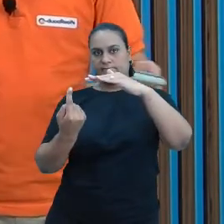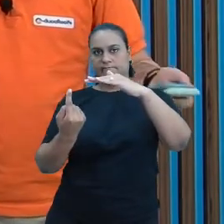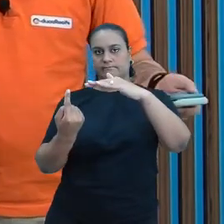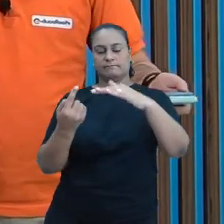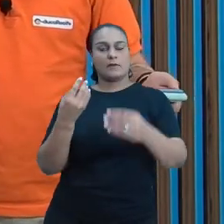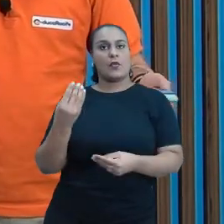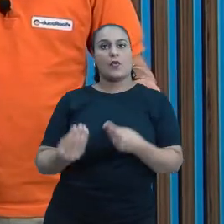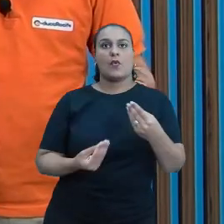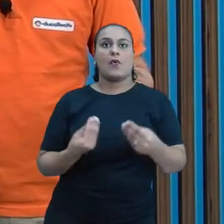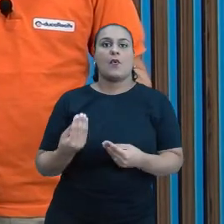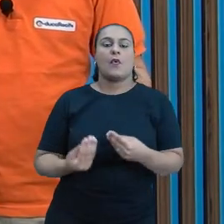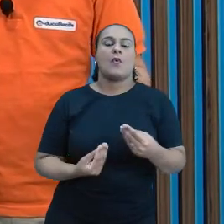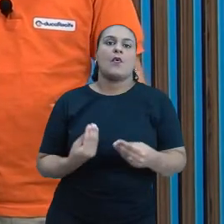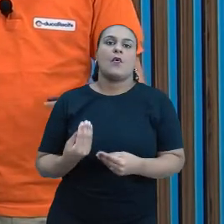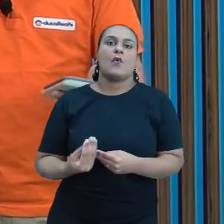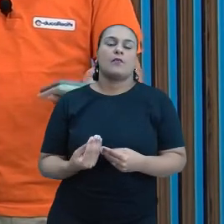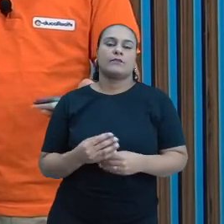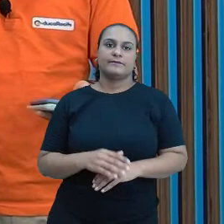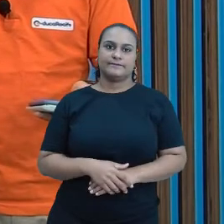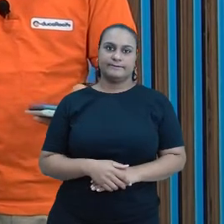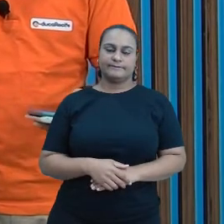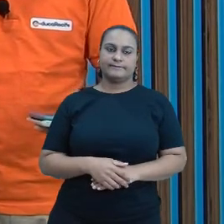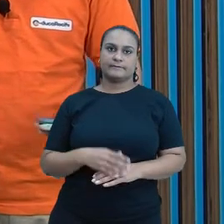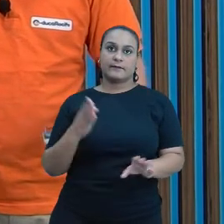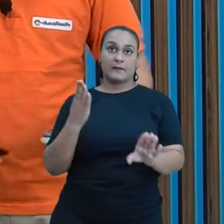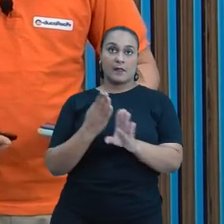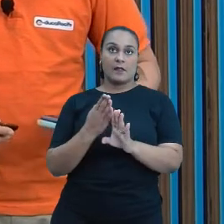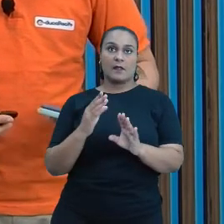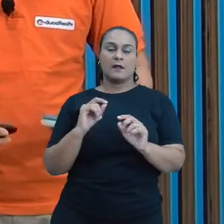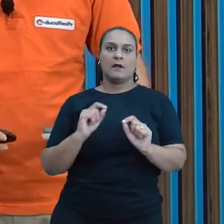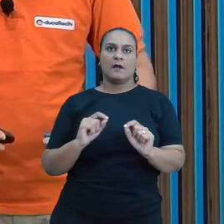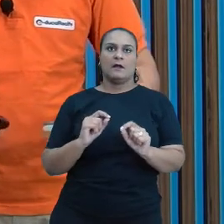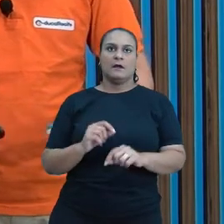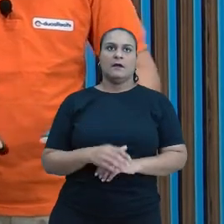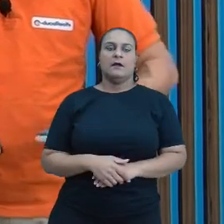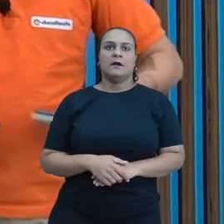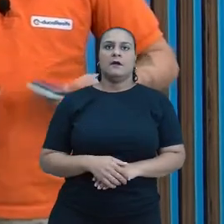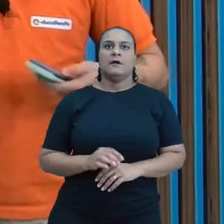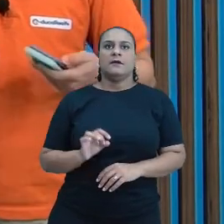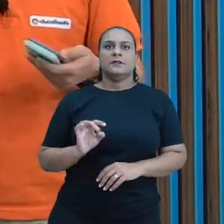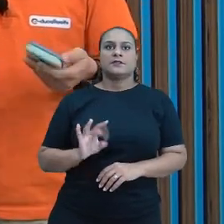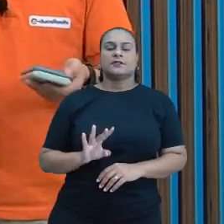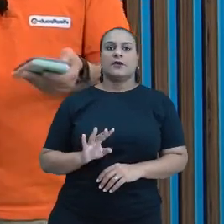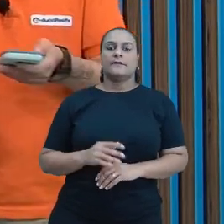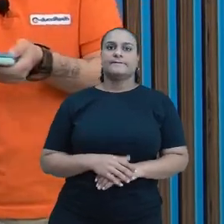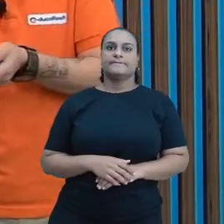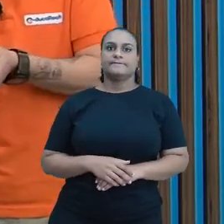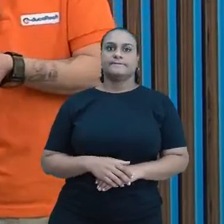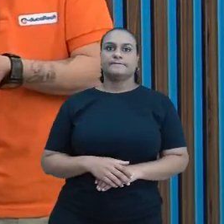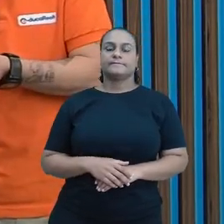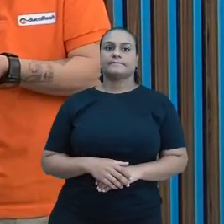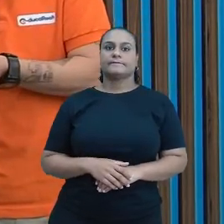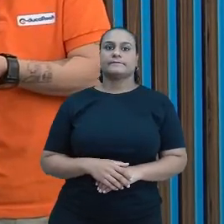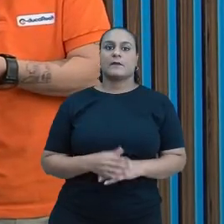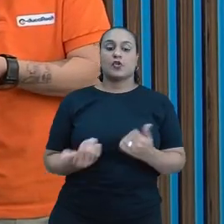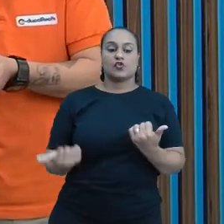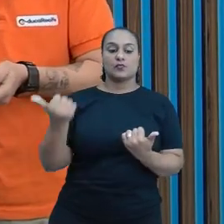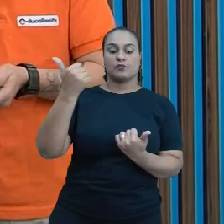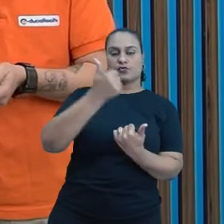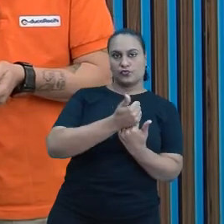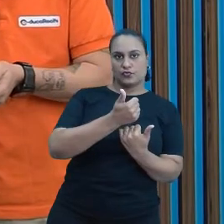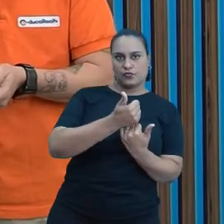que a gente vai compor essas ideias aí? Preste atenção. O que a gente vai fazer é apenas trocar aquelas informações que a